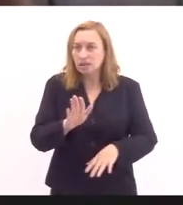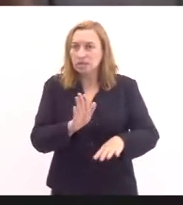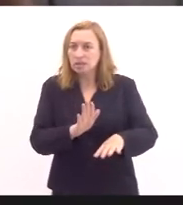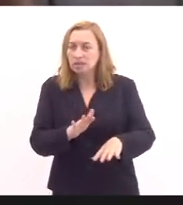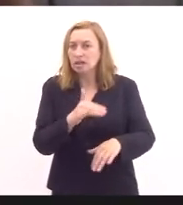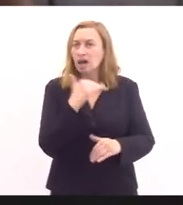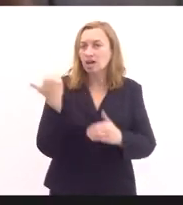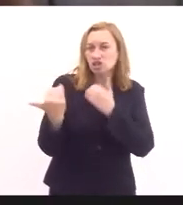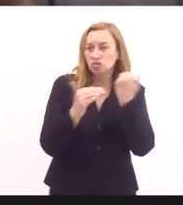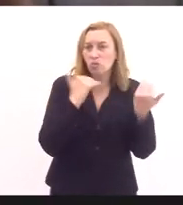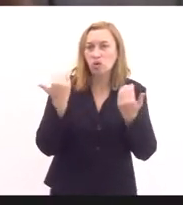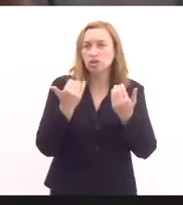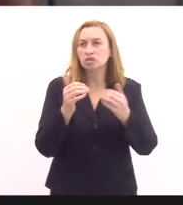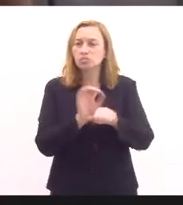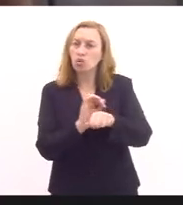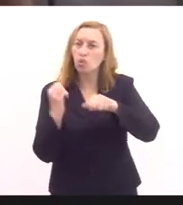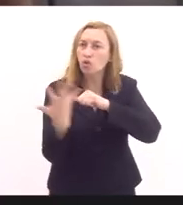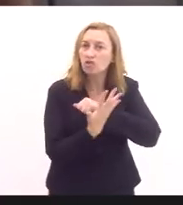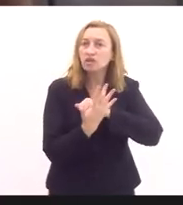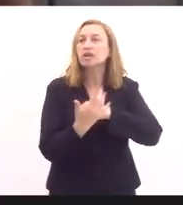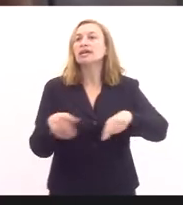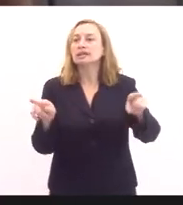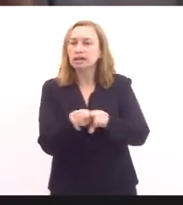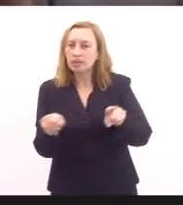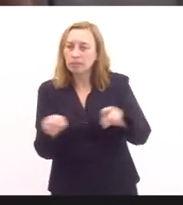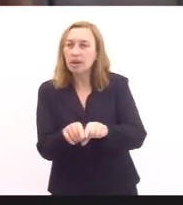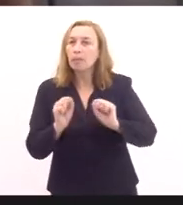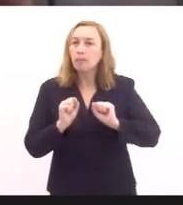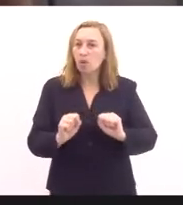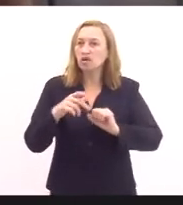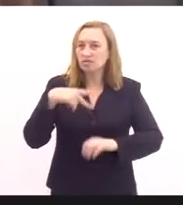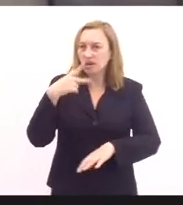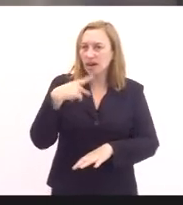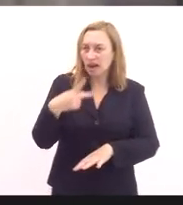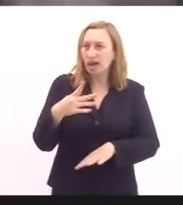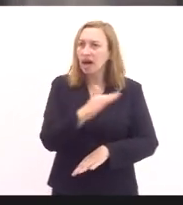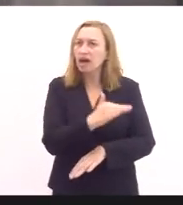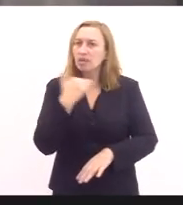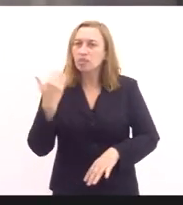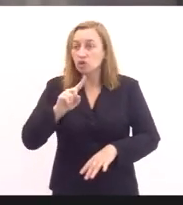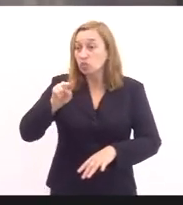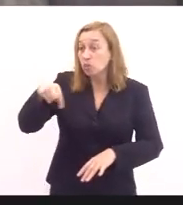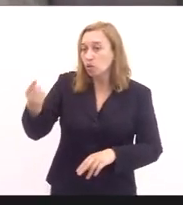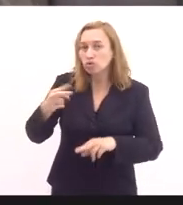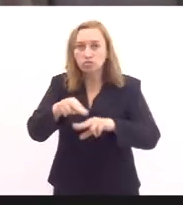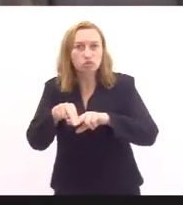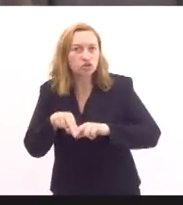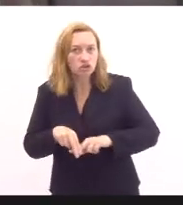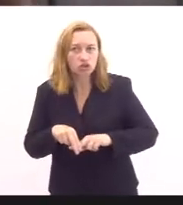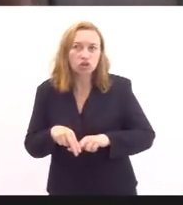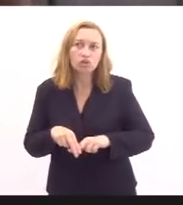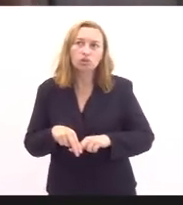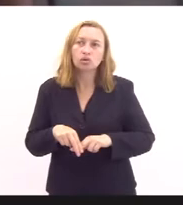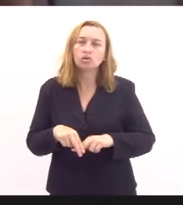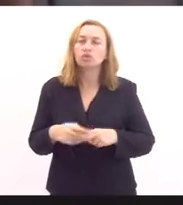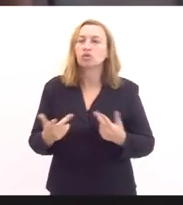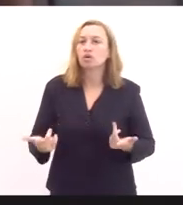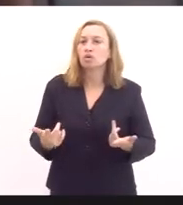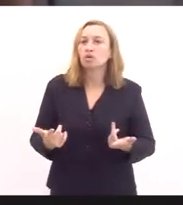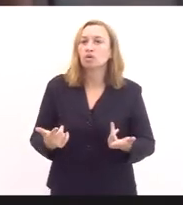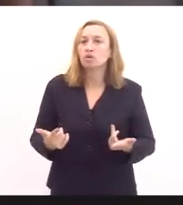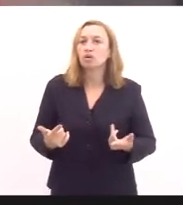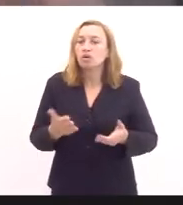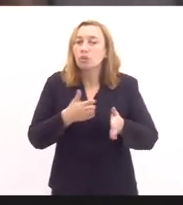mortes foram por Verde a gente não pode contabilizar aí as mortes por outras causas devido a